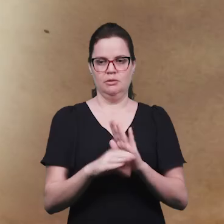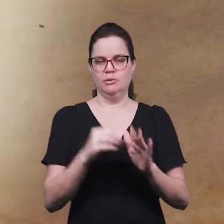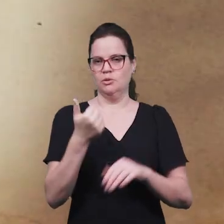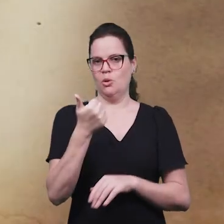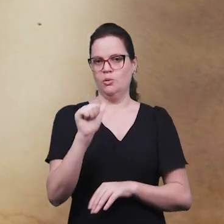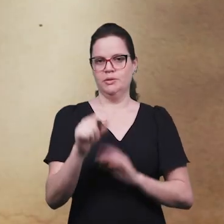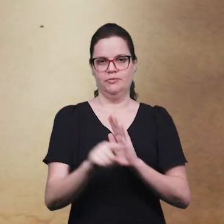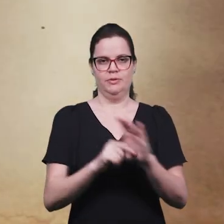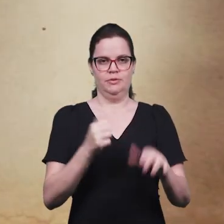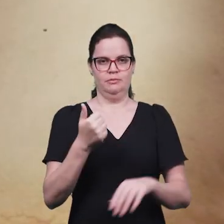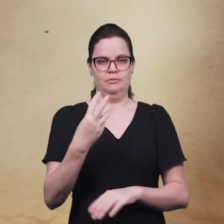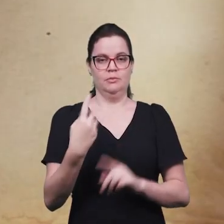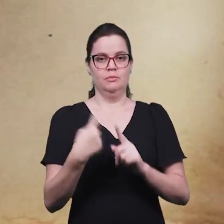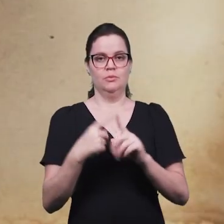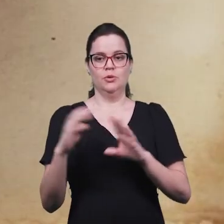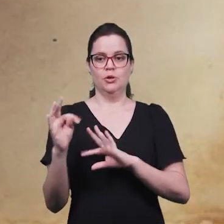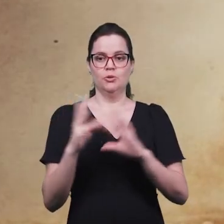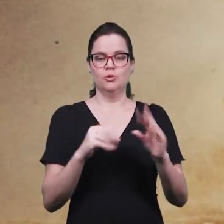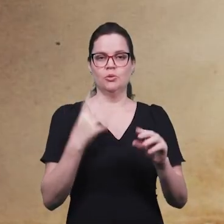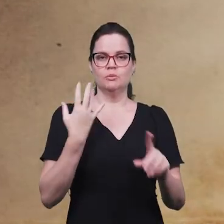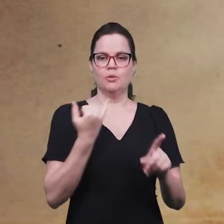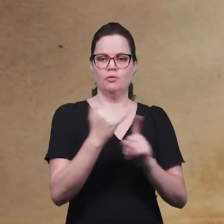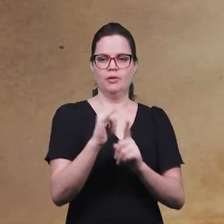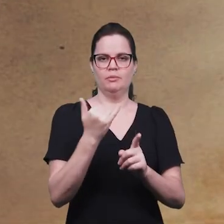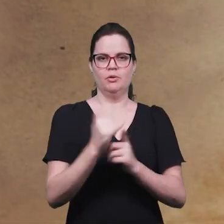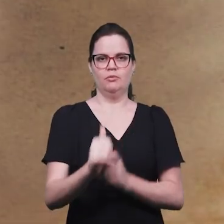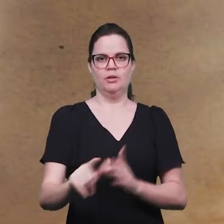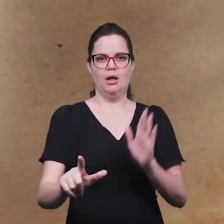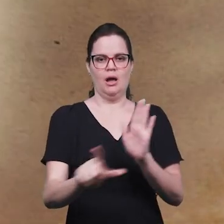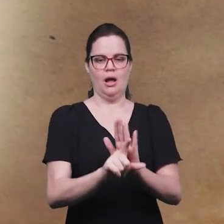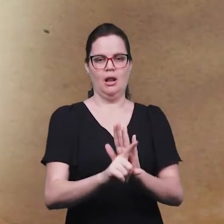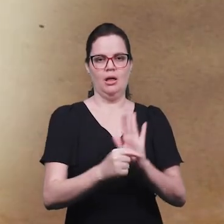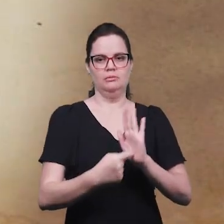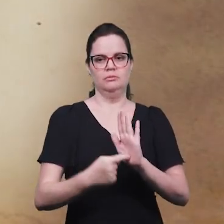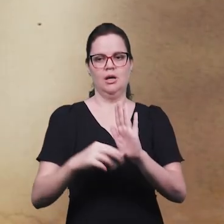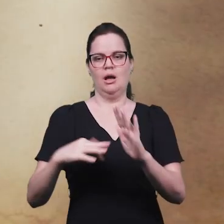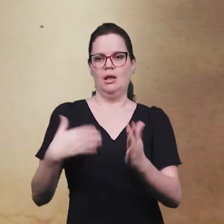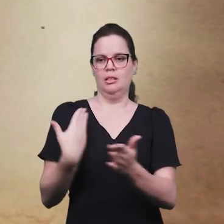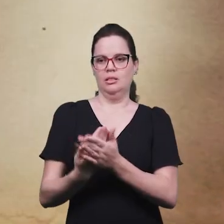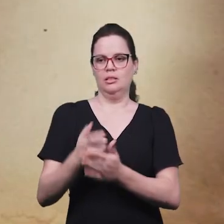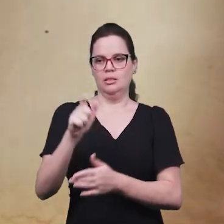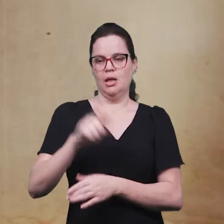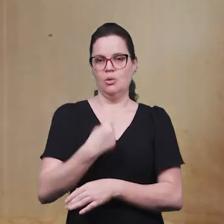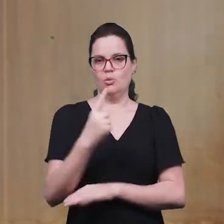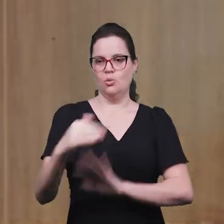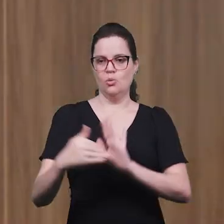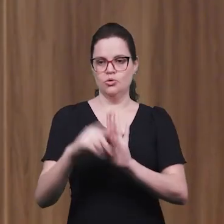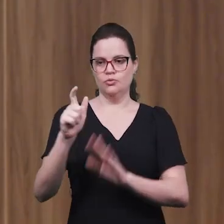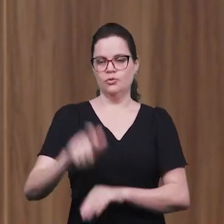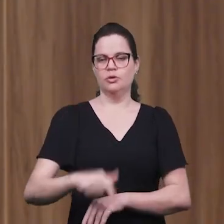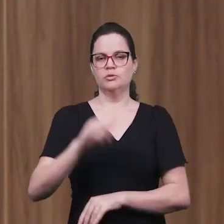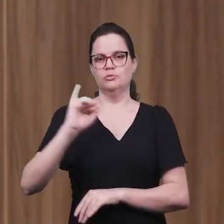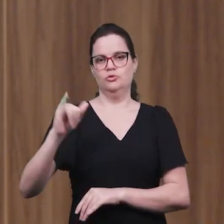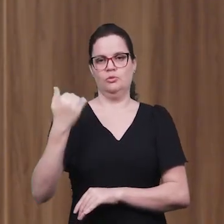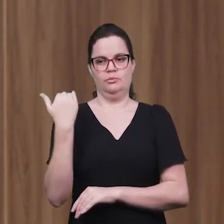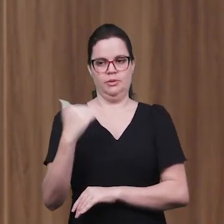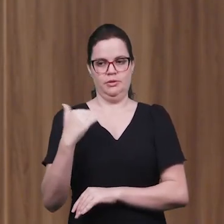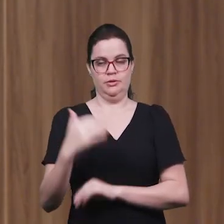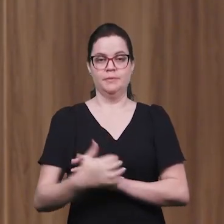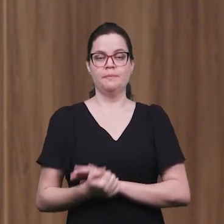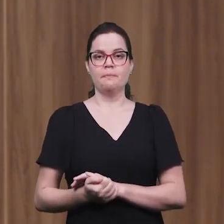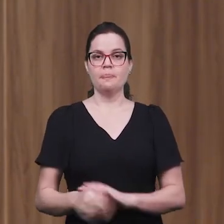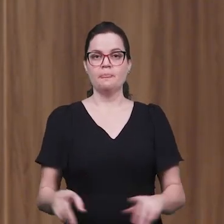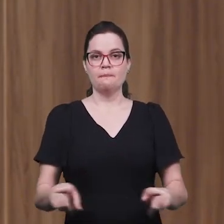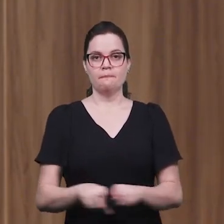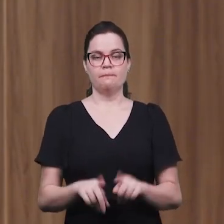porque todos os profetas e a lei profetizaram até João. Um outro detalhe, a lei e